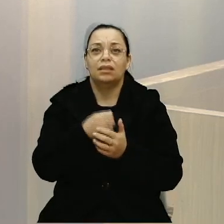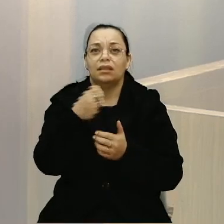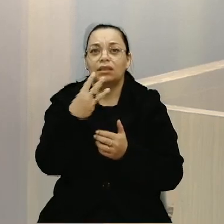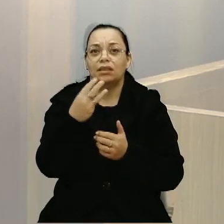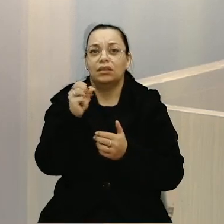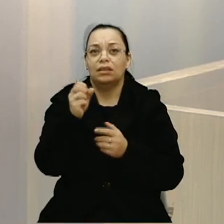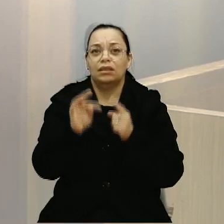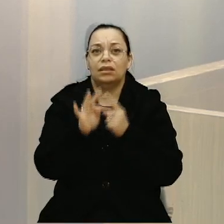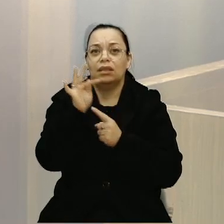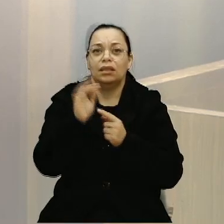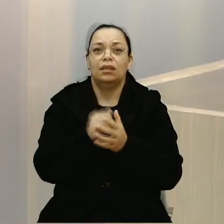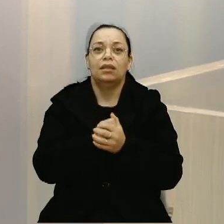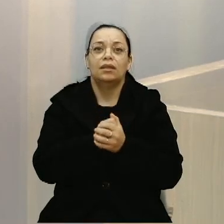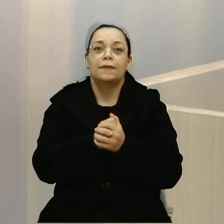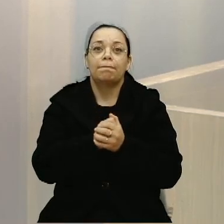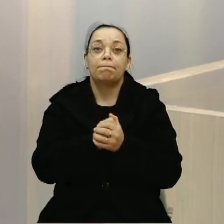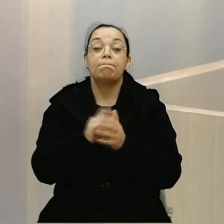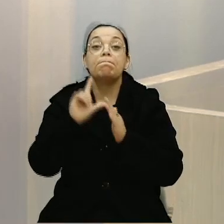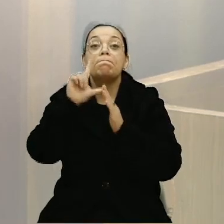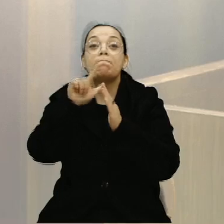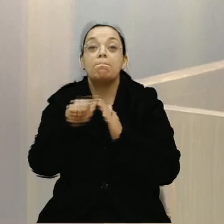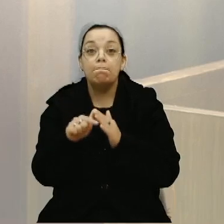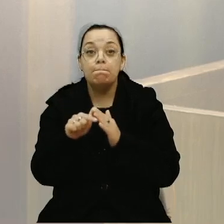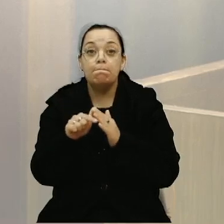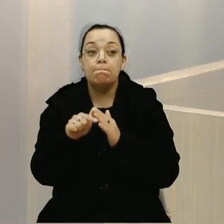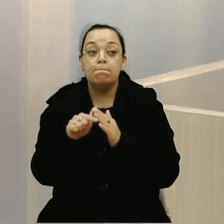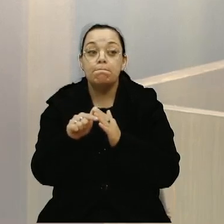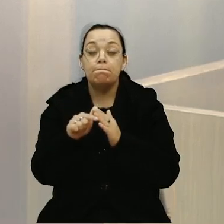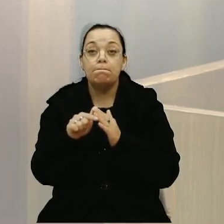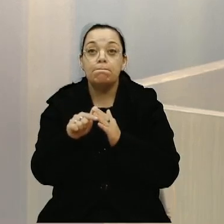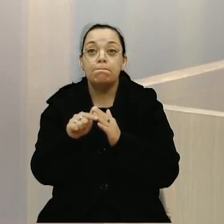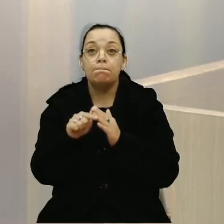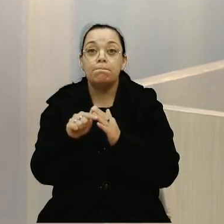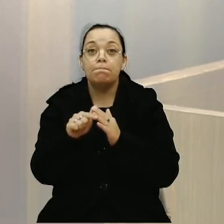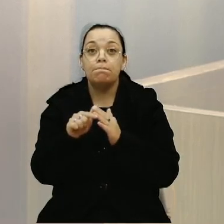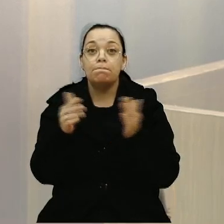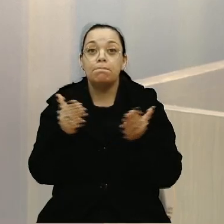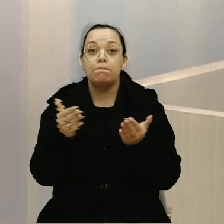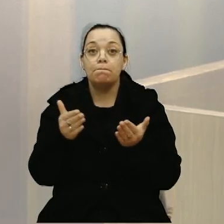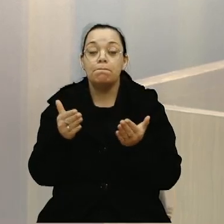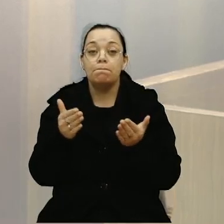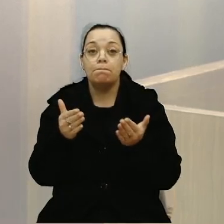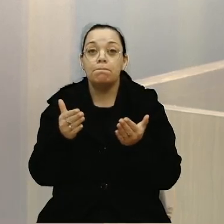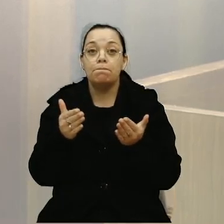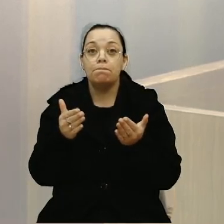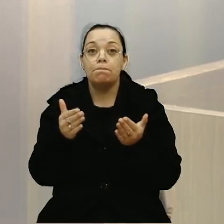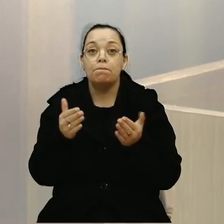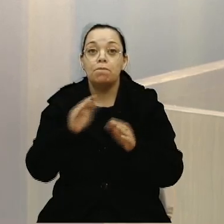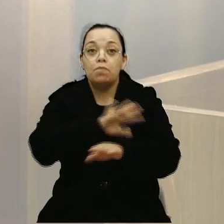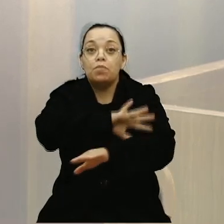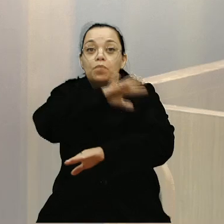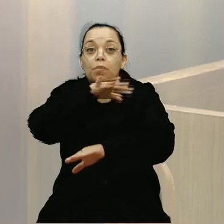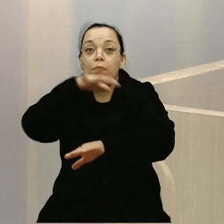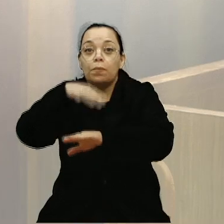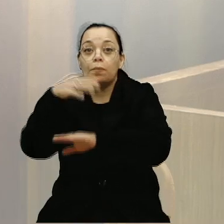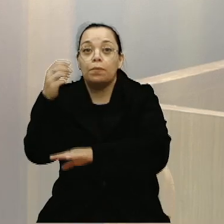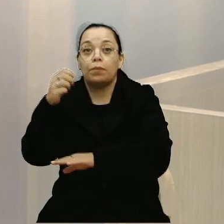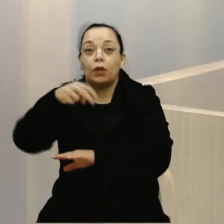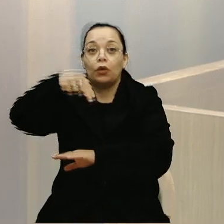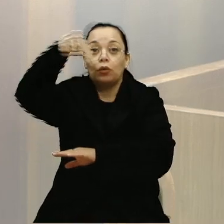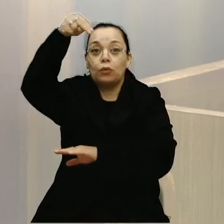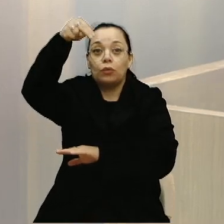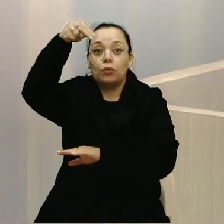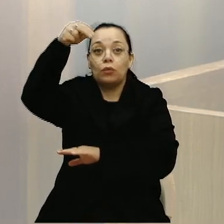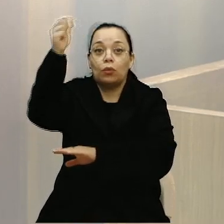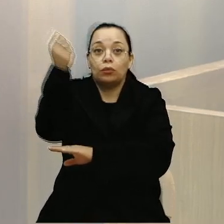38 graus. E após, logo mais já veio aí na região norte, não sei se